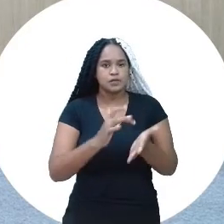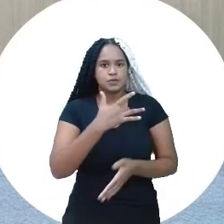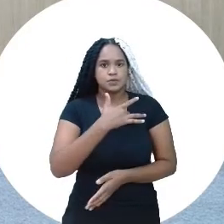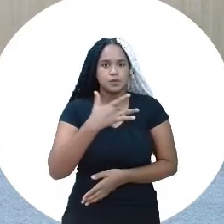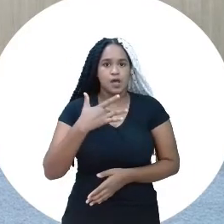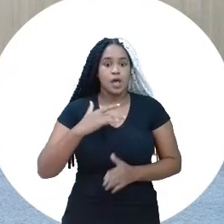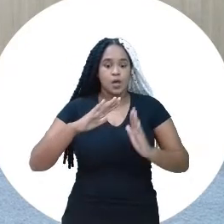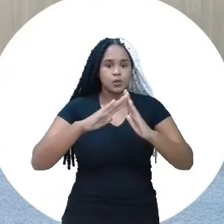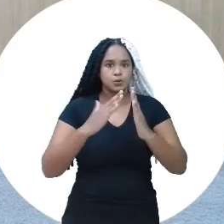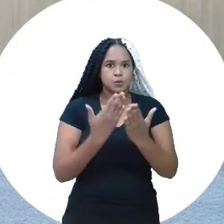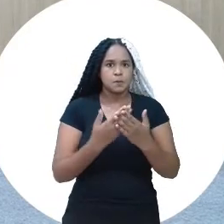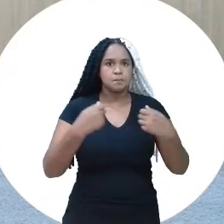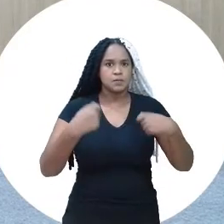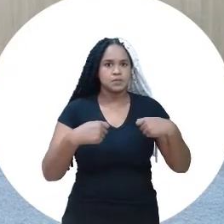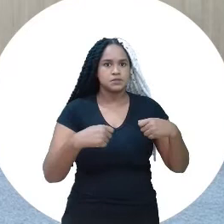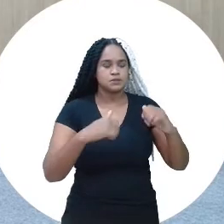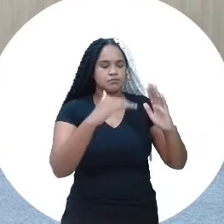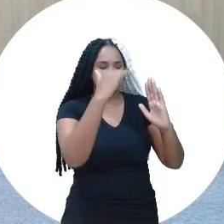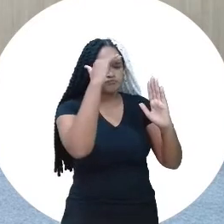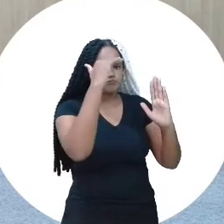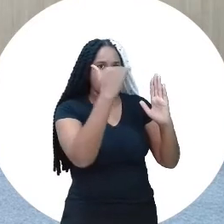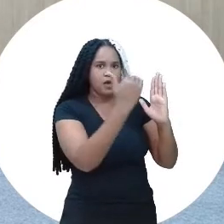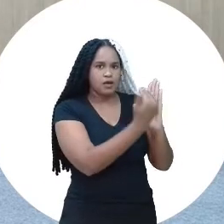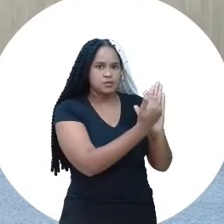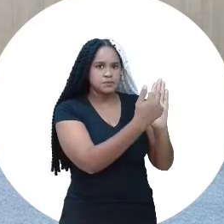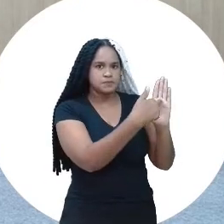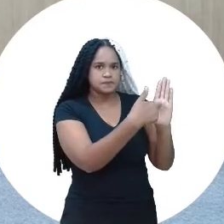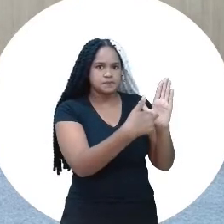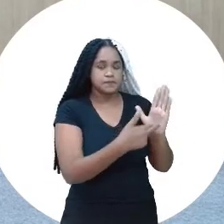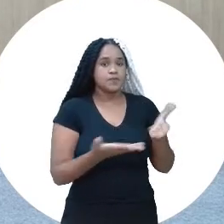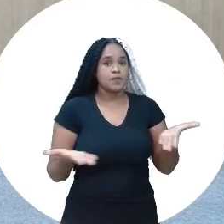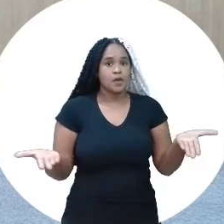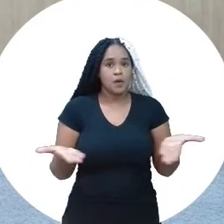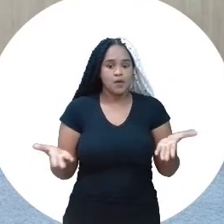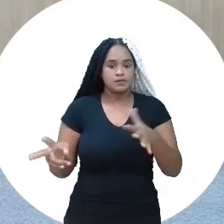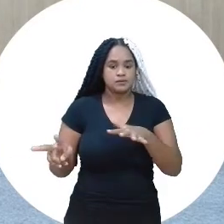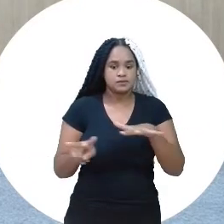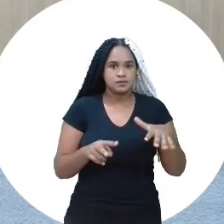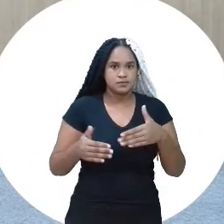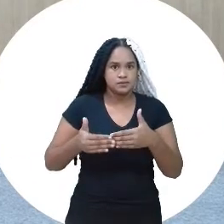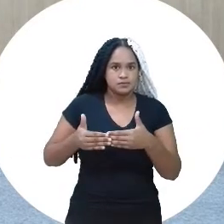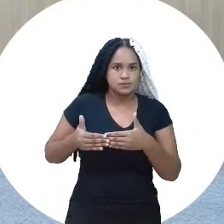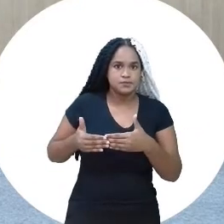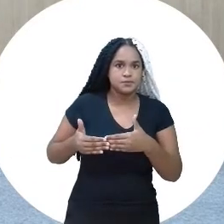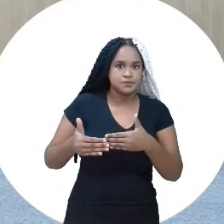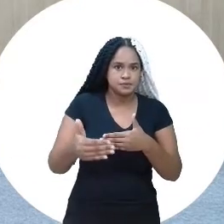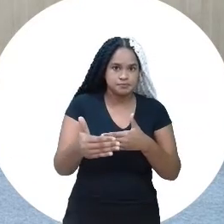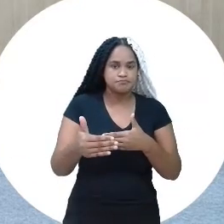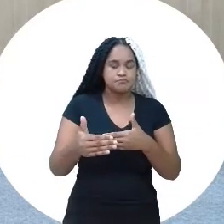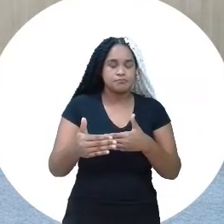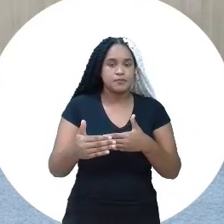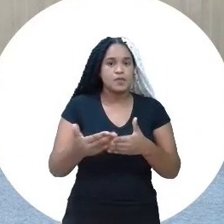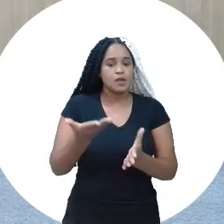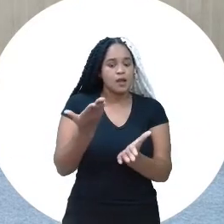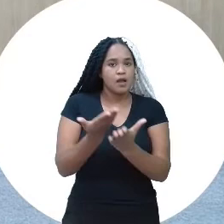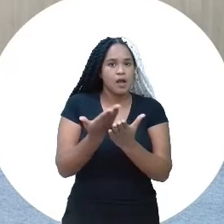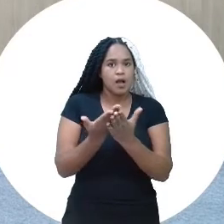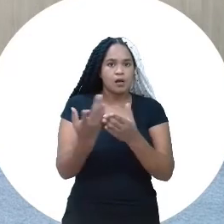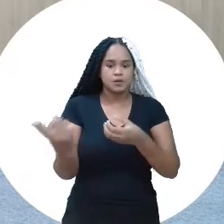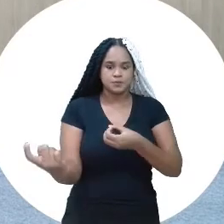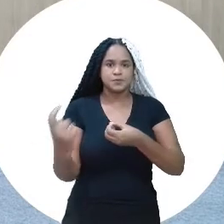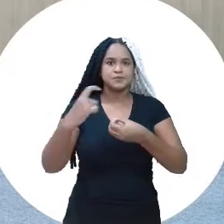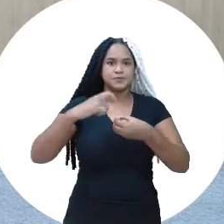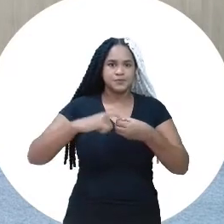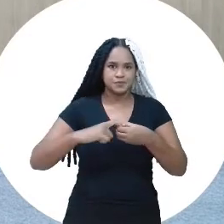nossas escolas e creches. Agora, nesta semana, vamos dar um passo importante. Estamos retomando as aulas